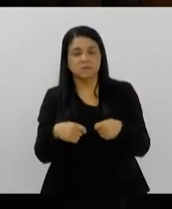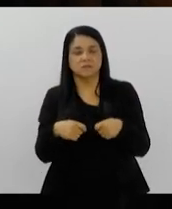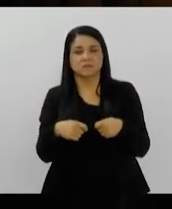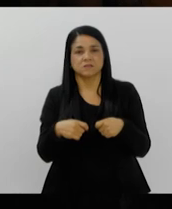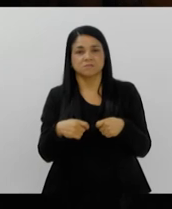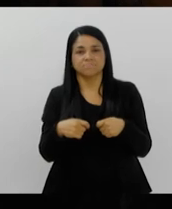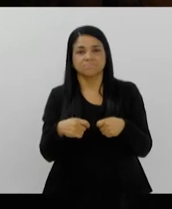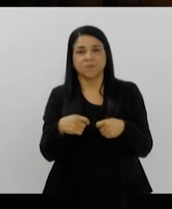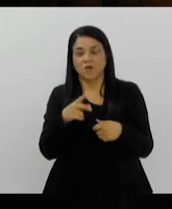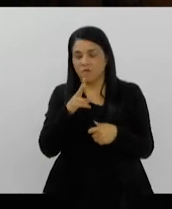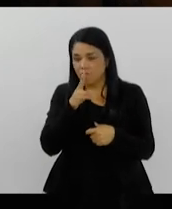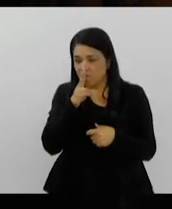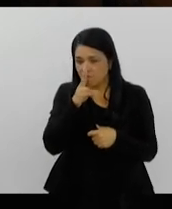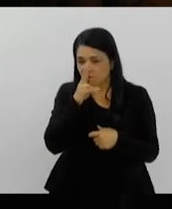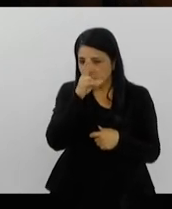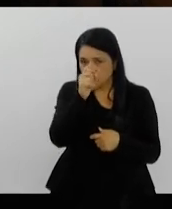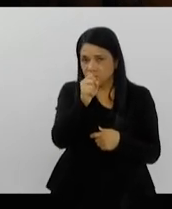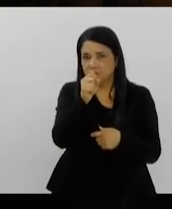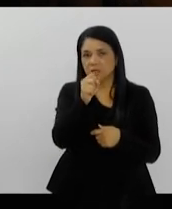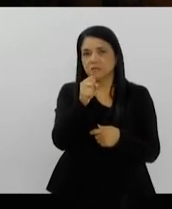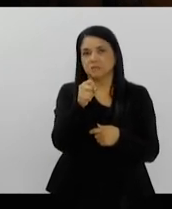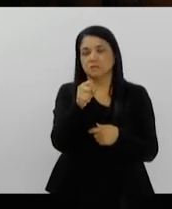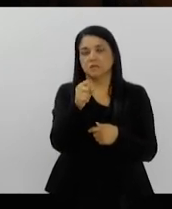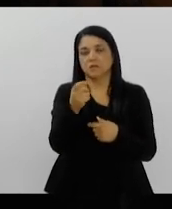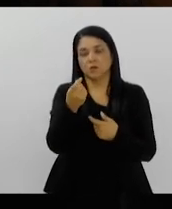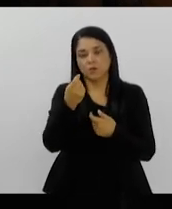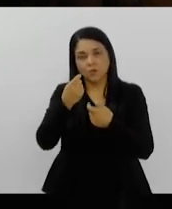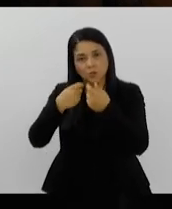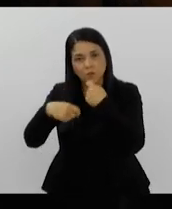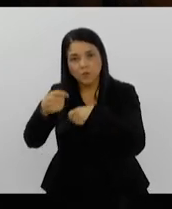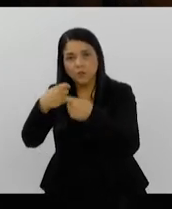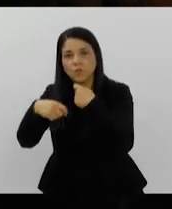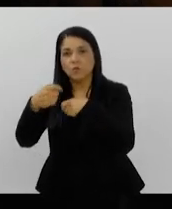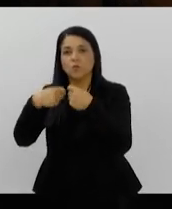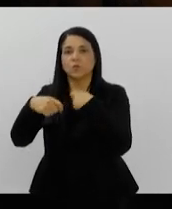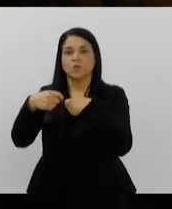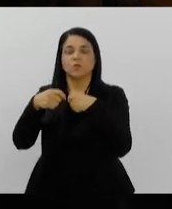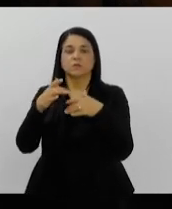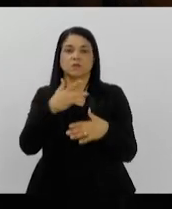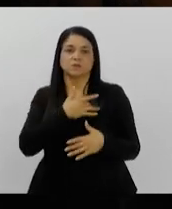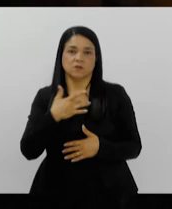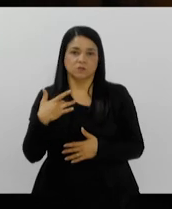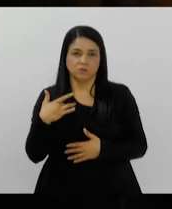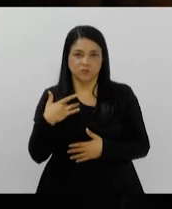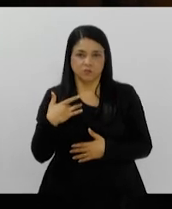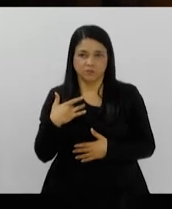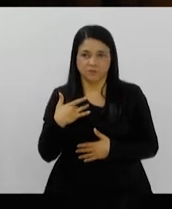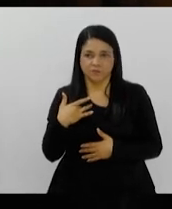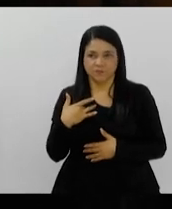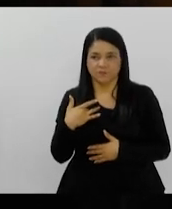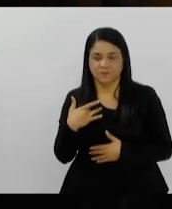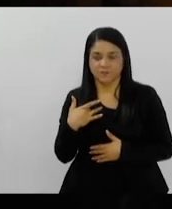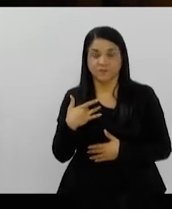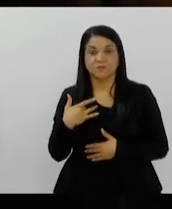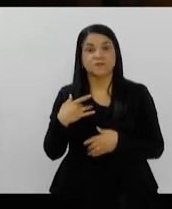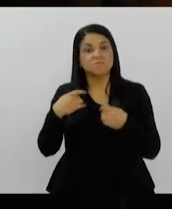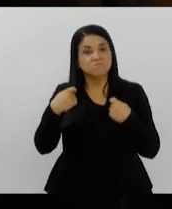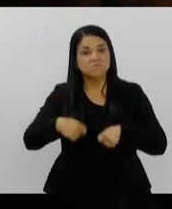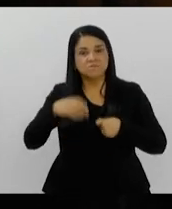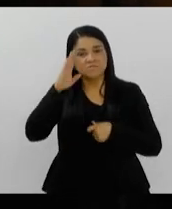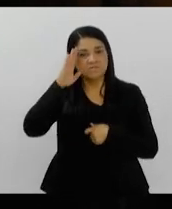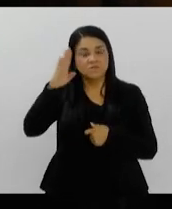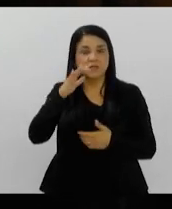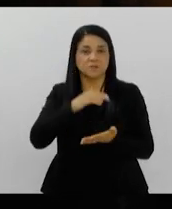para fortalecer o complexo econômico e industrial da saúde. Para isso, era fundamental a gente ter